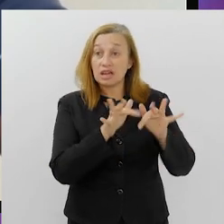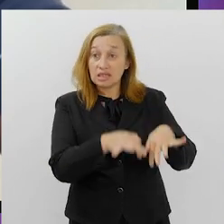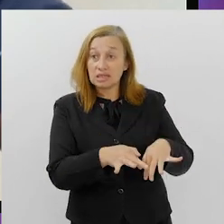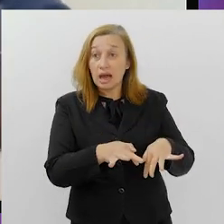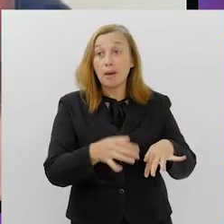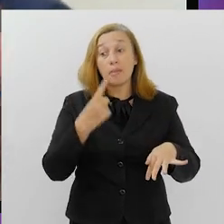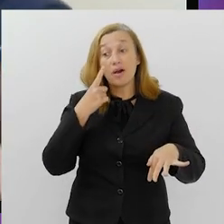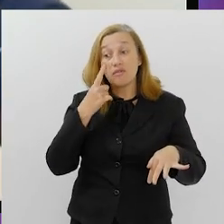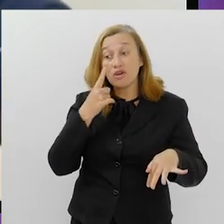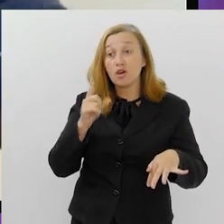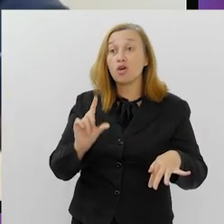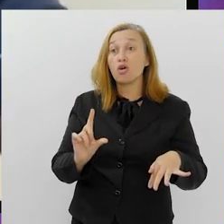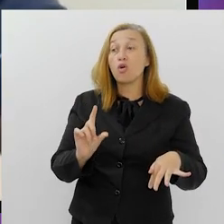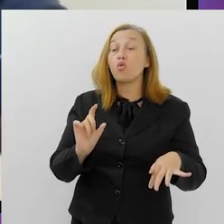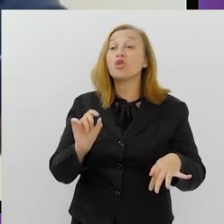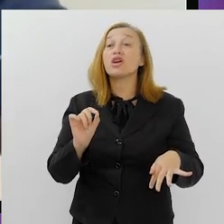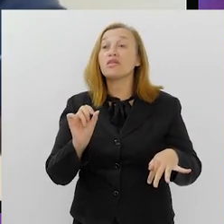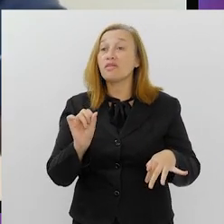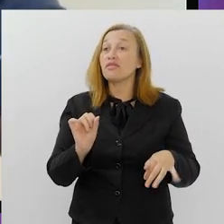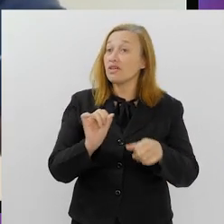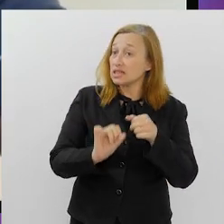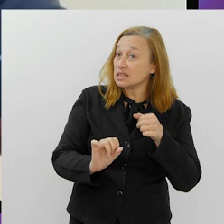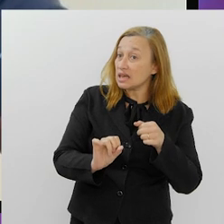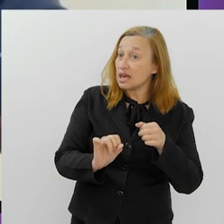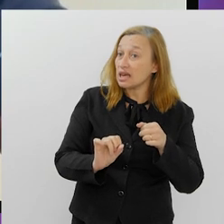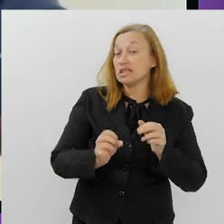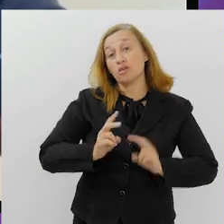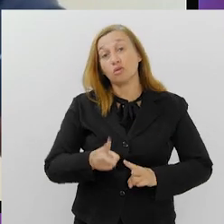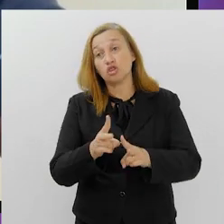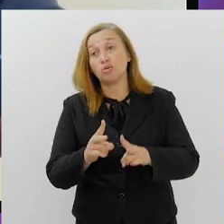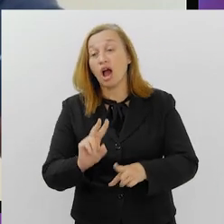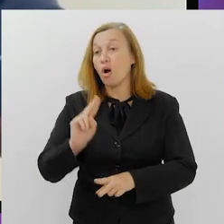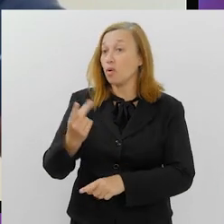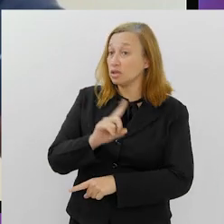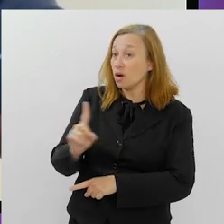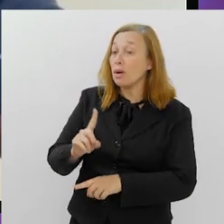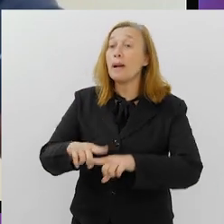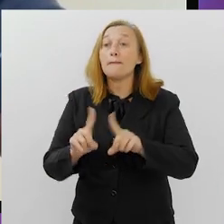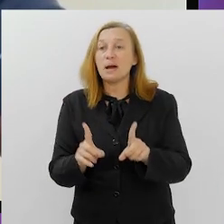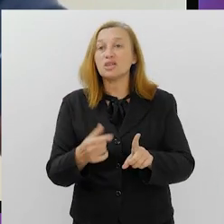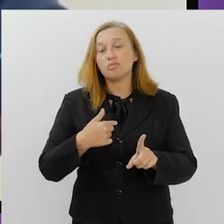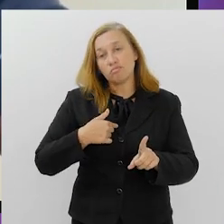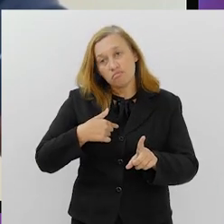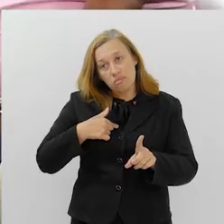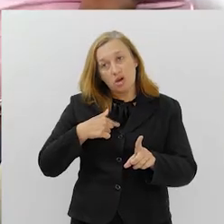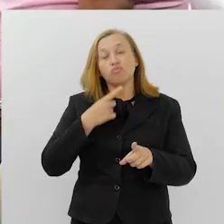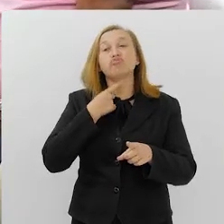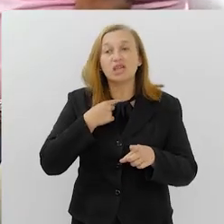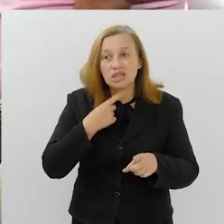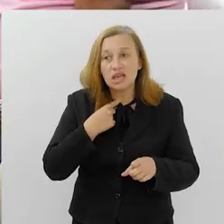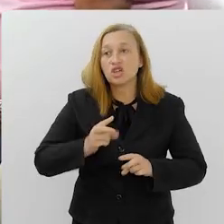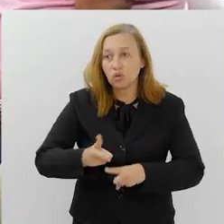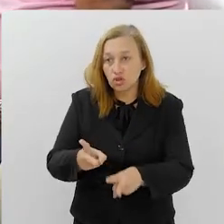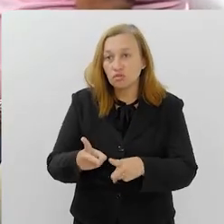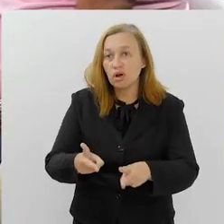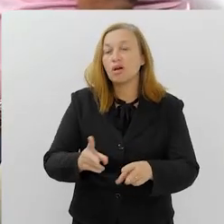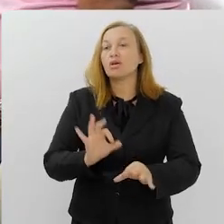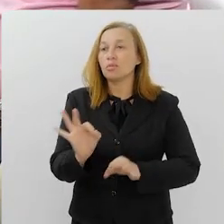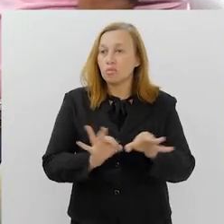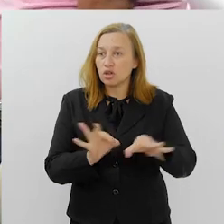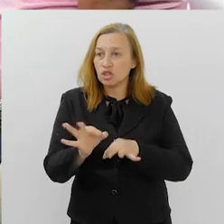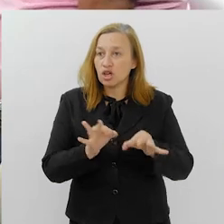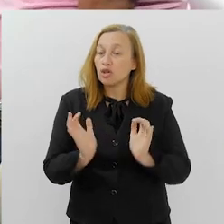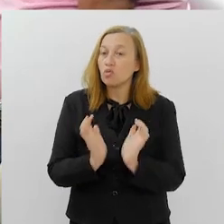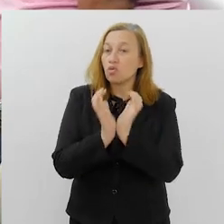eles colocar na mesa, o que eles têm a oferecer, se quer dar continuidade ou não, enfim, mas a minha vontade, sem dúvida nenhuma, é dar continuidade no